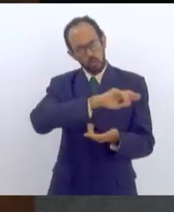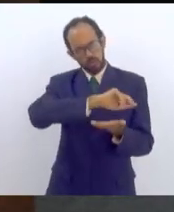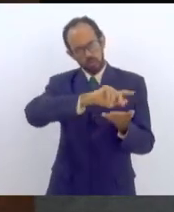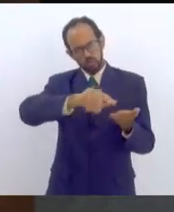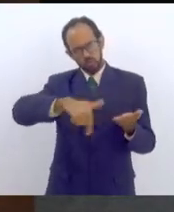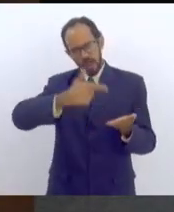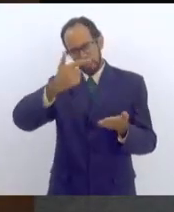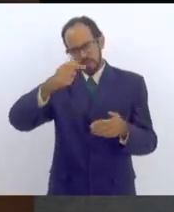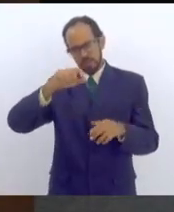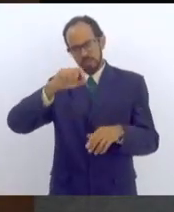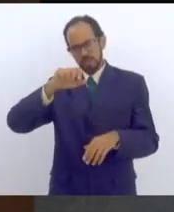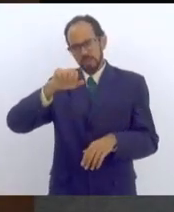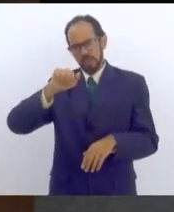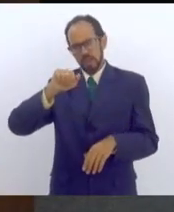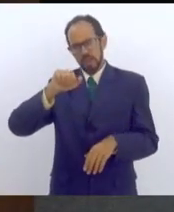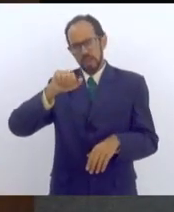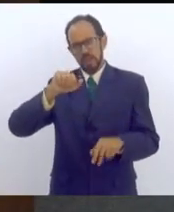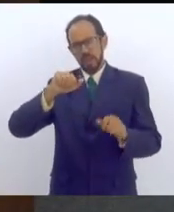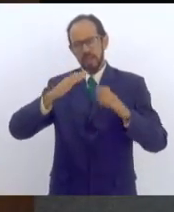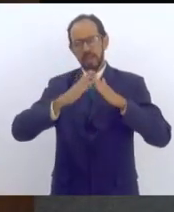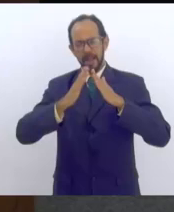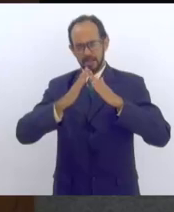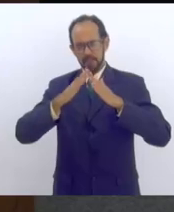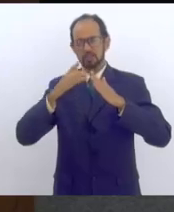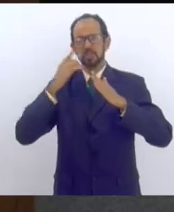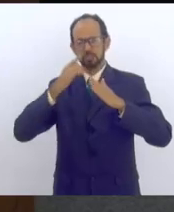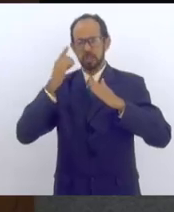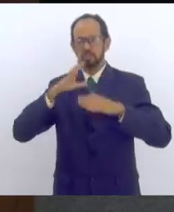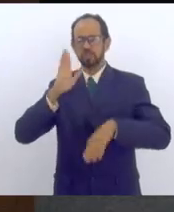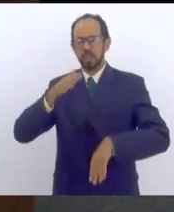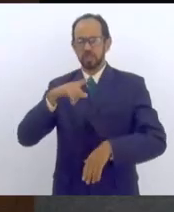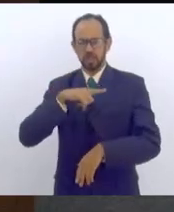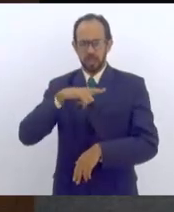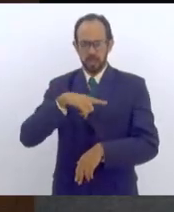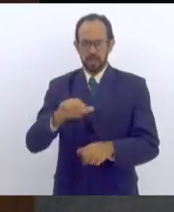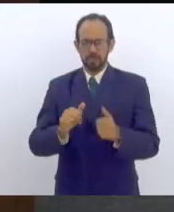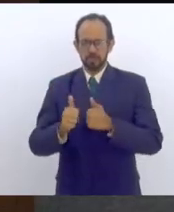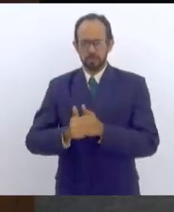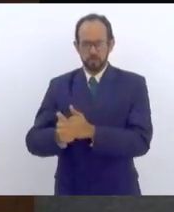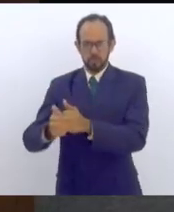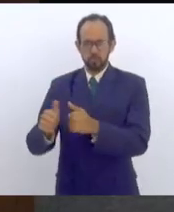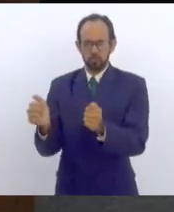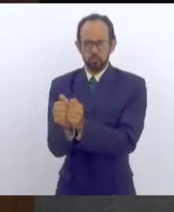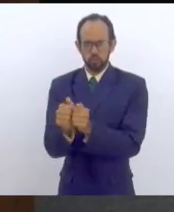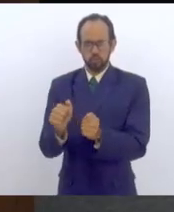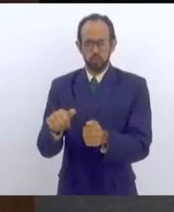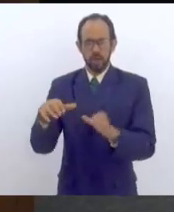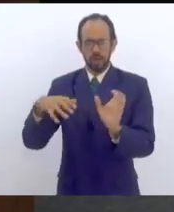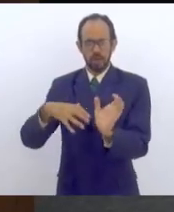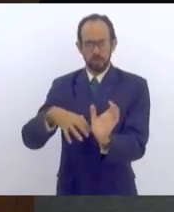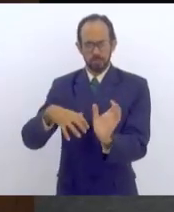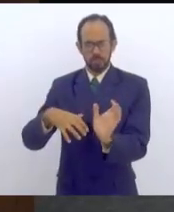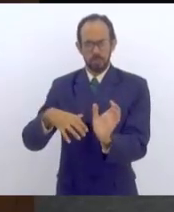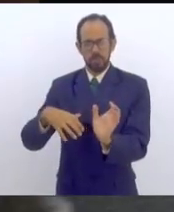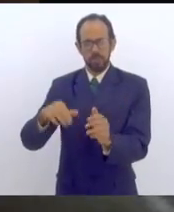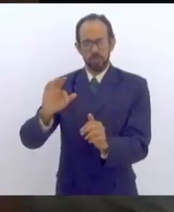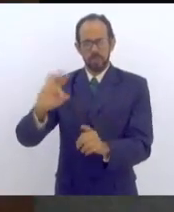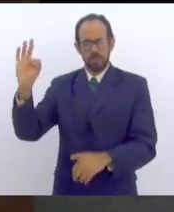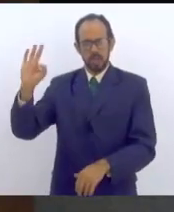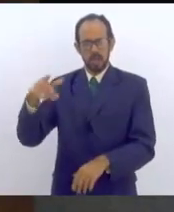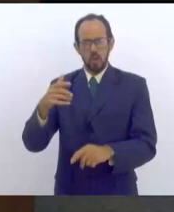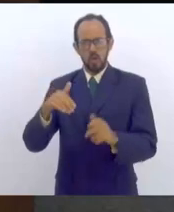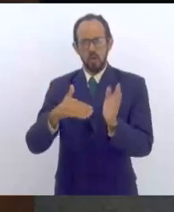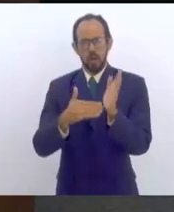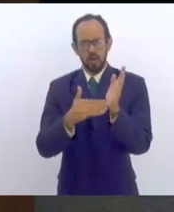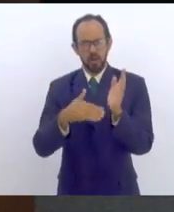já têm, caminhando junto com a Câmara Federal, e a gente precisa também que a Assembleia do Rio, que sempre